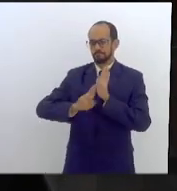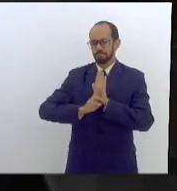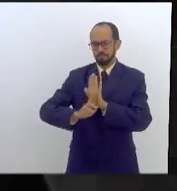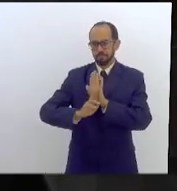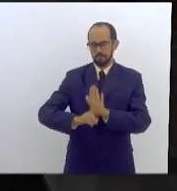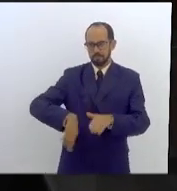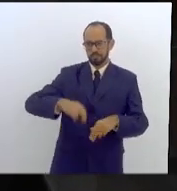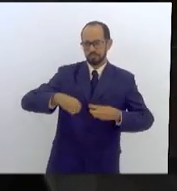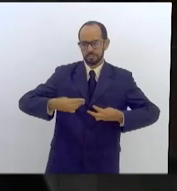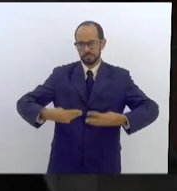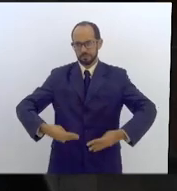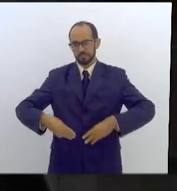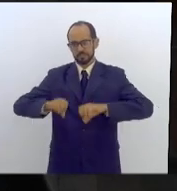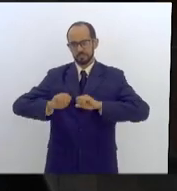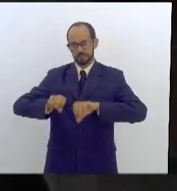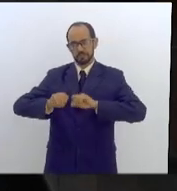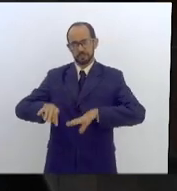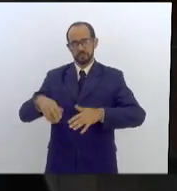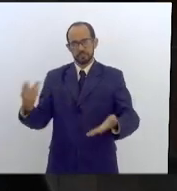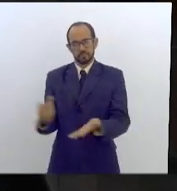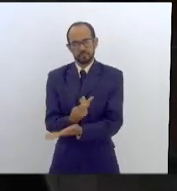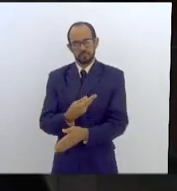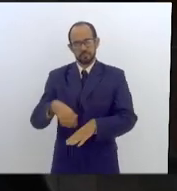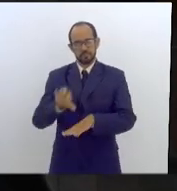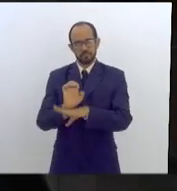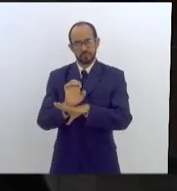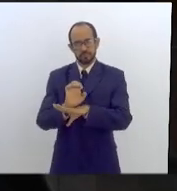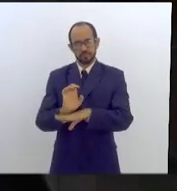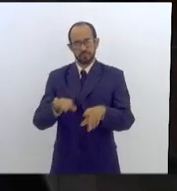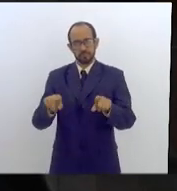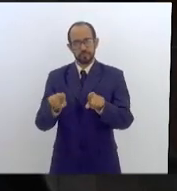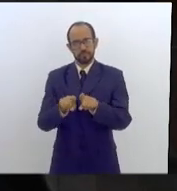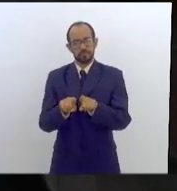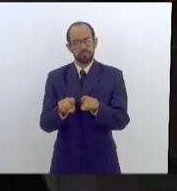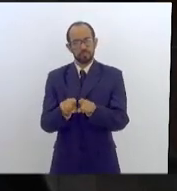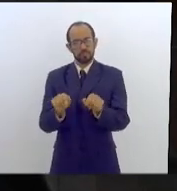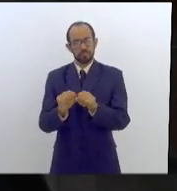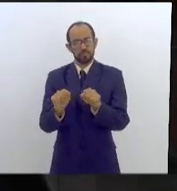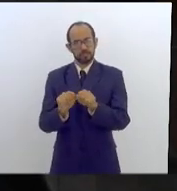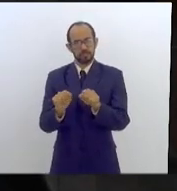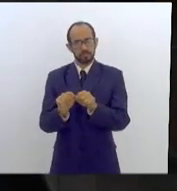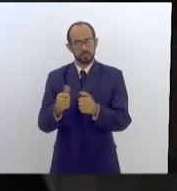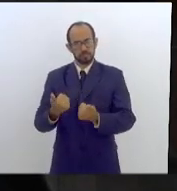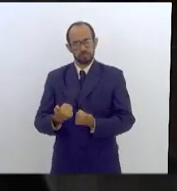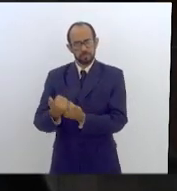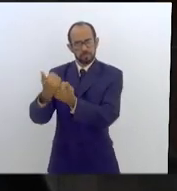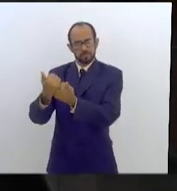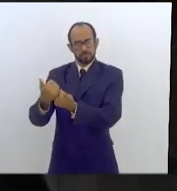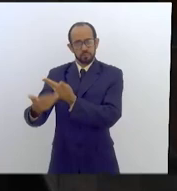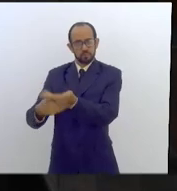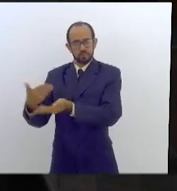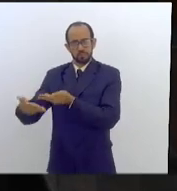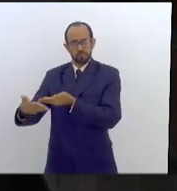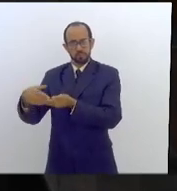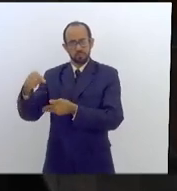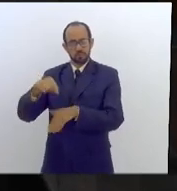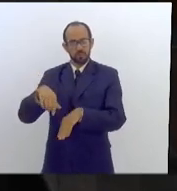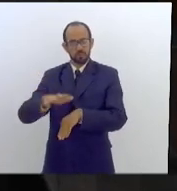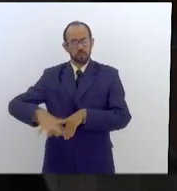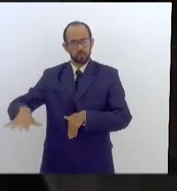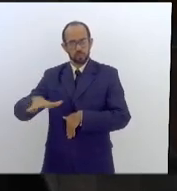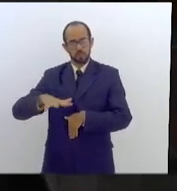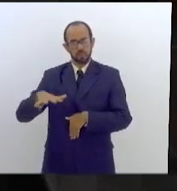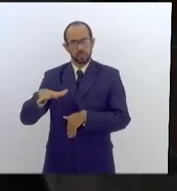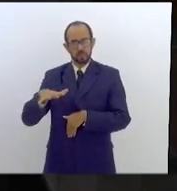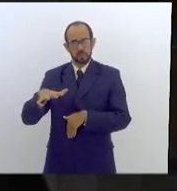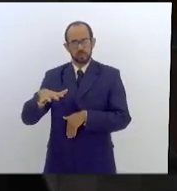excelência se lembra que havia nos Estados né é que fazem a colaboração nos territórios né aqui no Rio de Janeiro por exemplo que nós